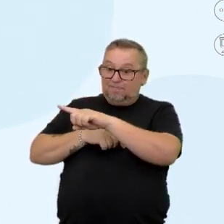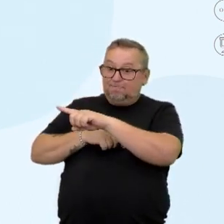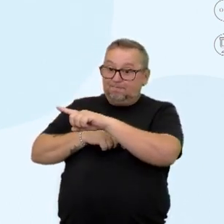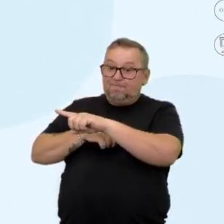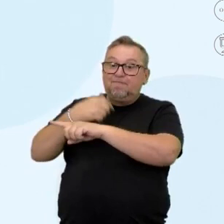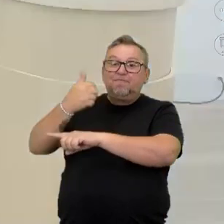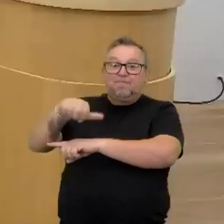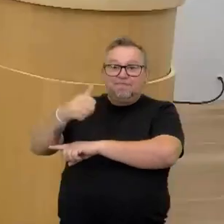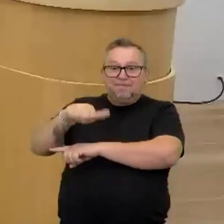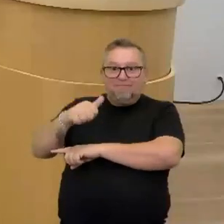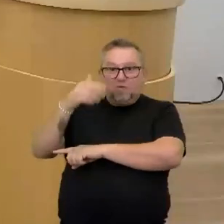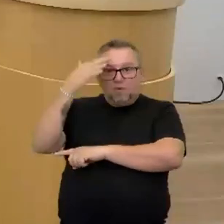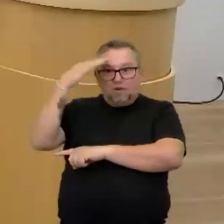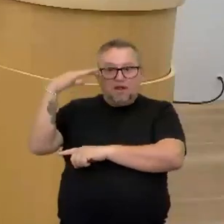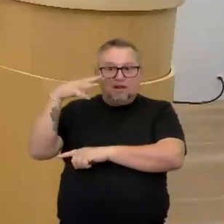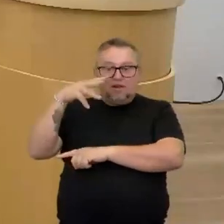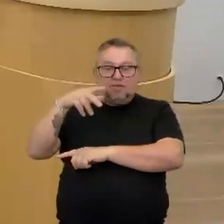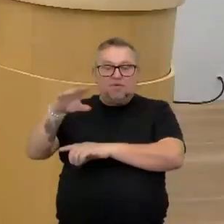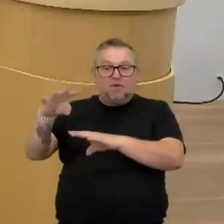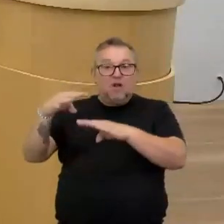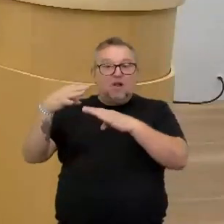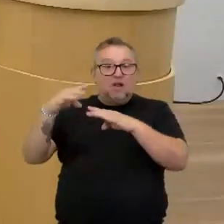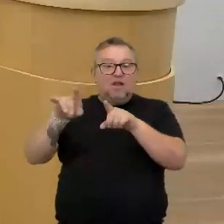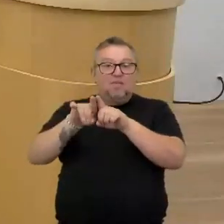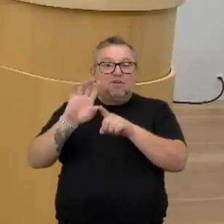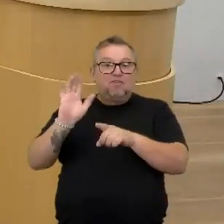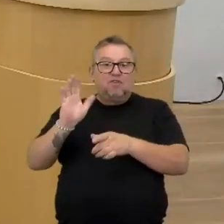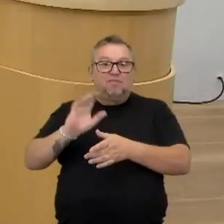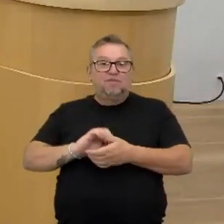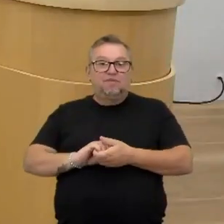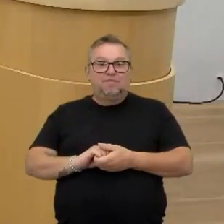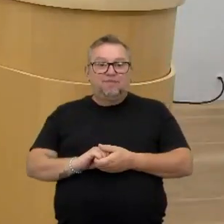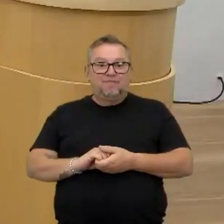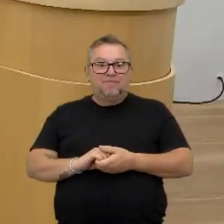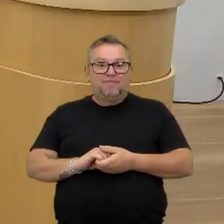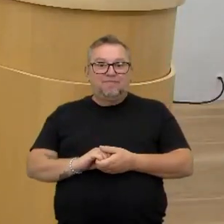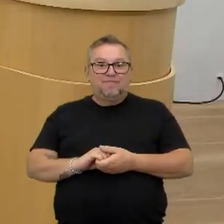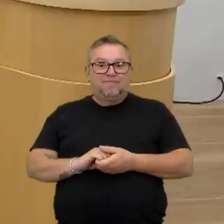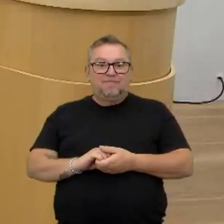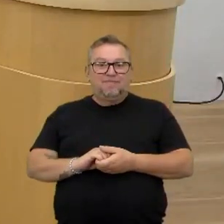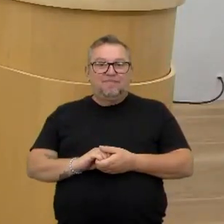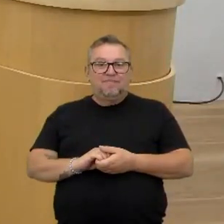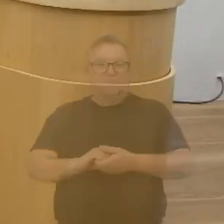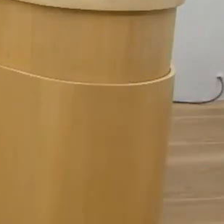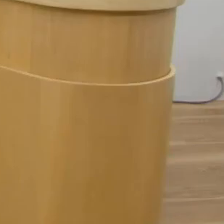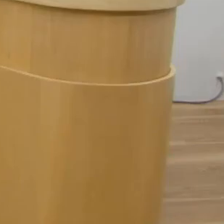para vocês fazerem a análise da aula. Obrigado, Tony. Obrigado a todos que nos acompanharam. Valeu, até a próxima. Tchau, tchau. Um cheiro.